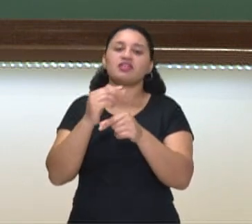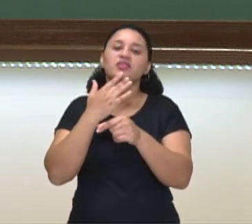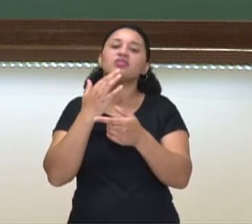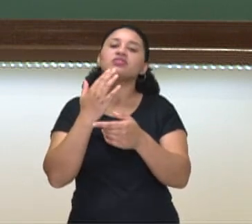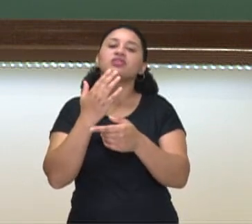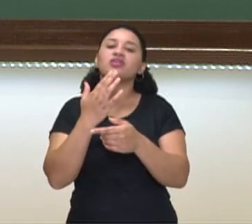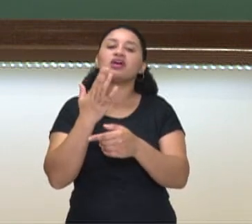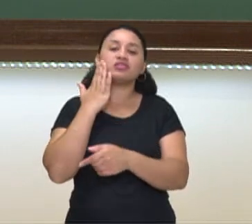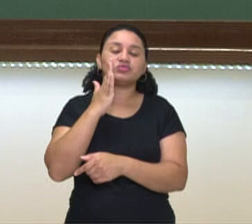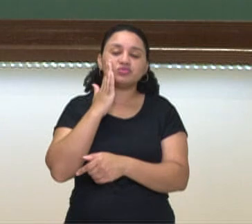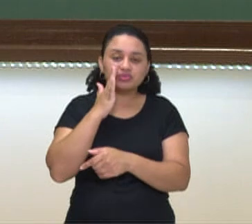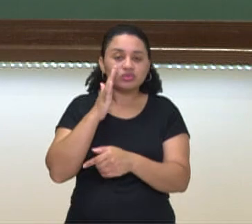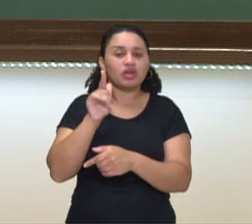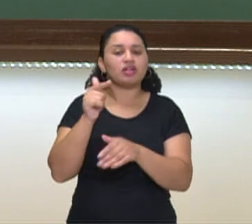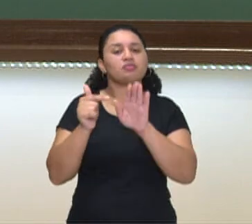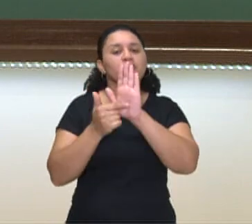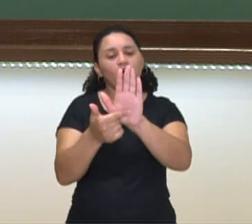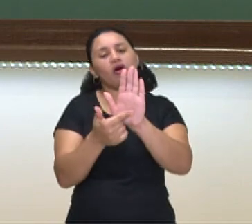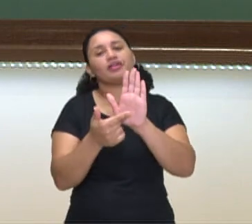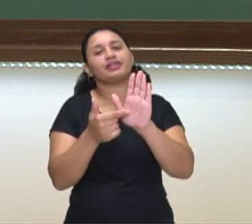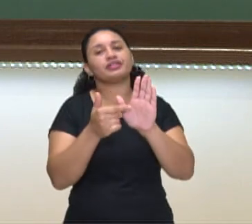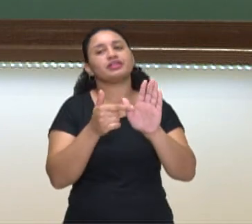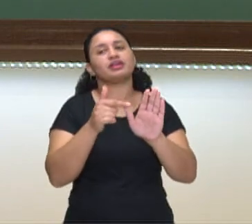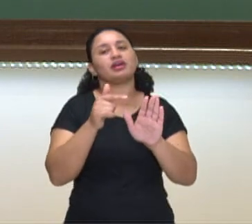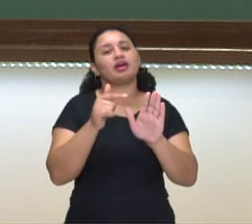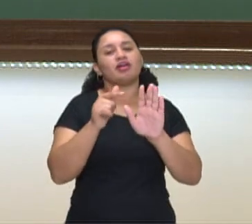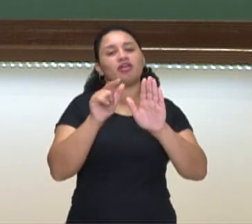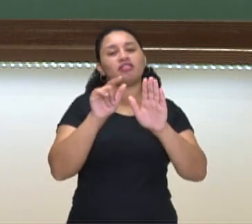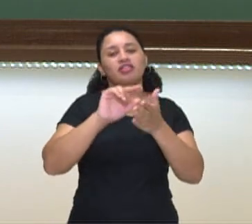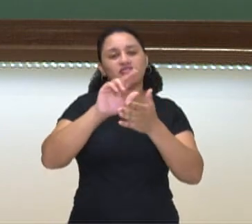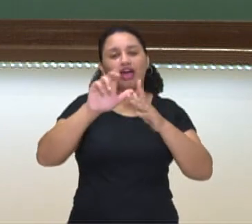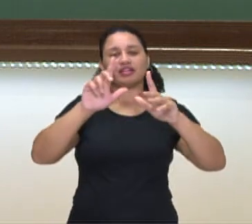esse sentimento de tristeza, de